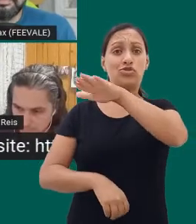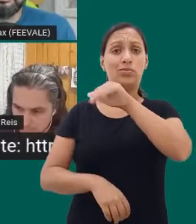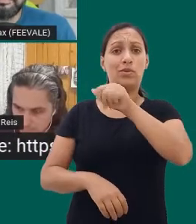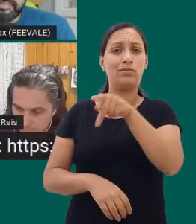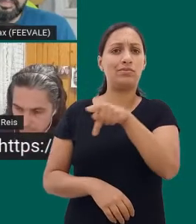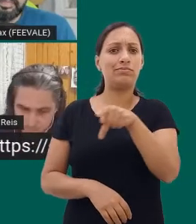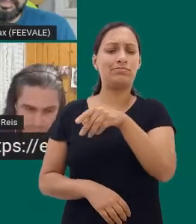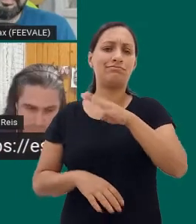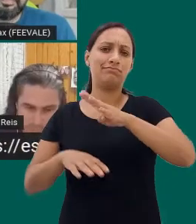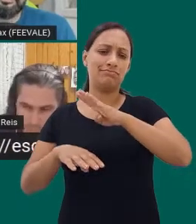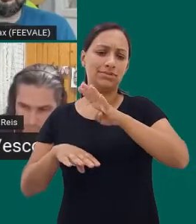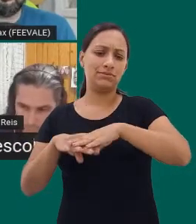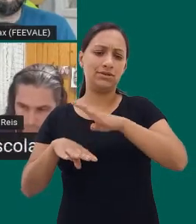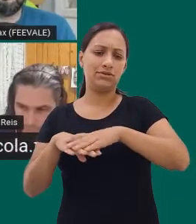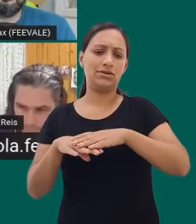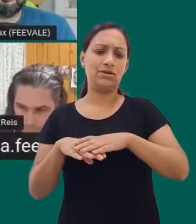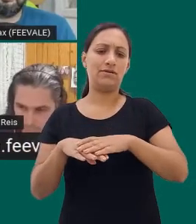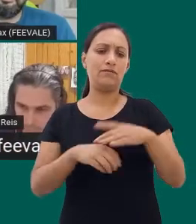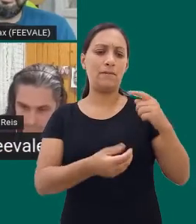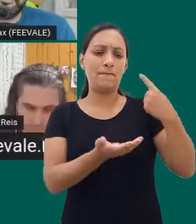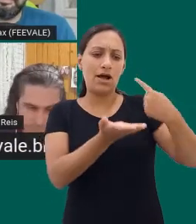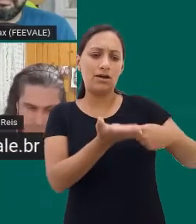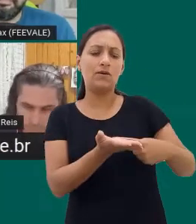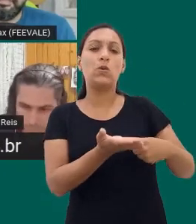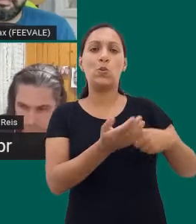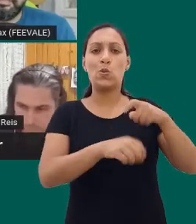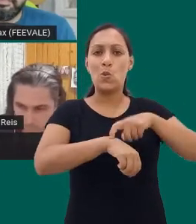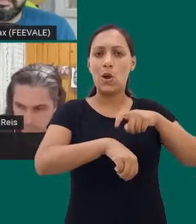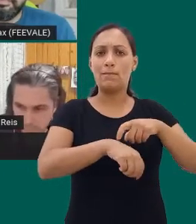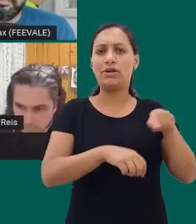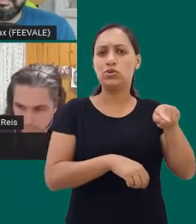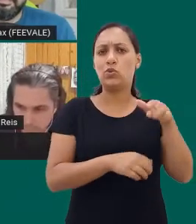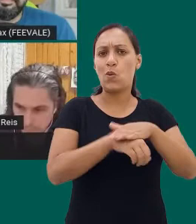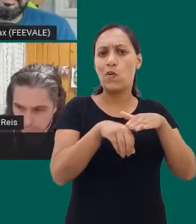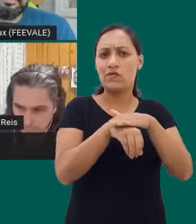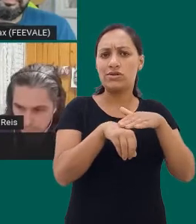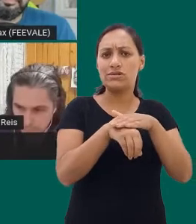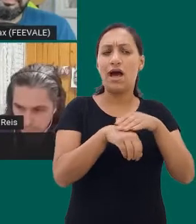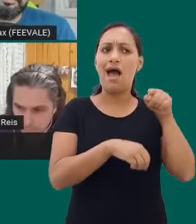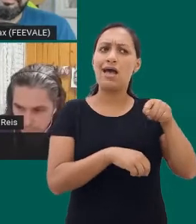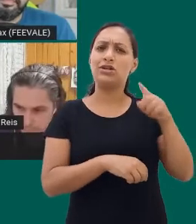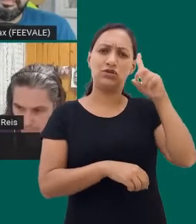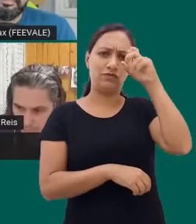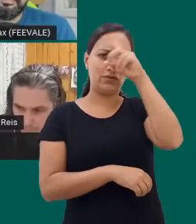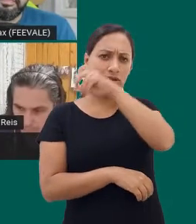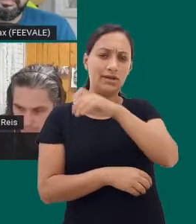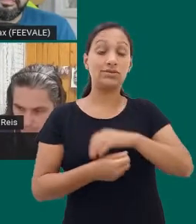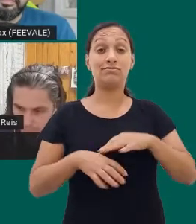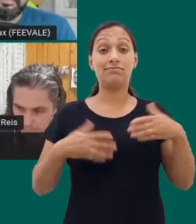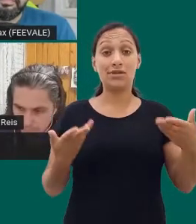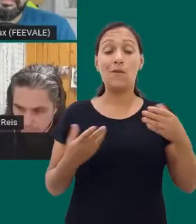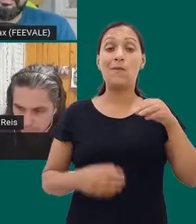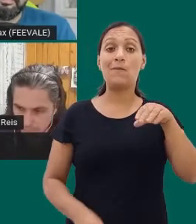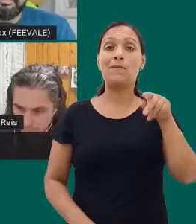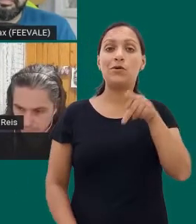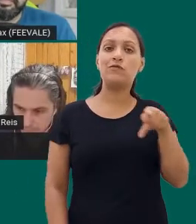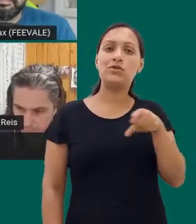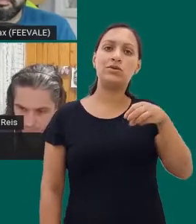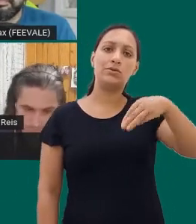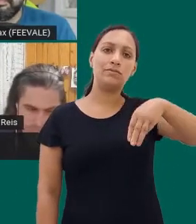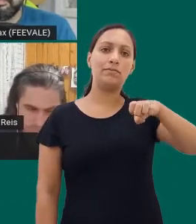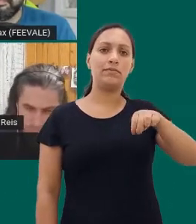disse, Mauro, vamos marcar um horário para tu falar com fulana de tal que está com um pouquinho mais de dificuldade. Então, o mentor é esse, ele vai